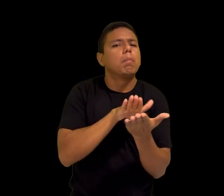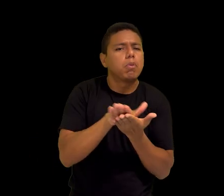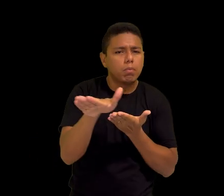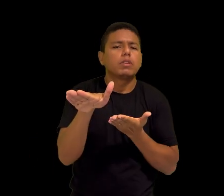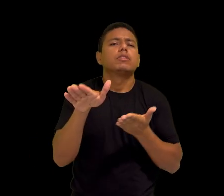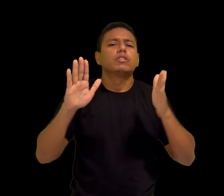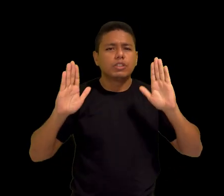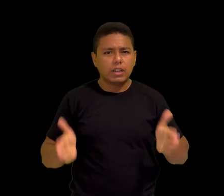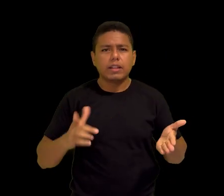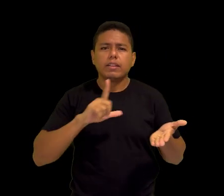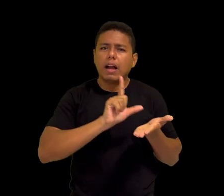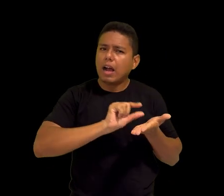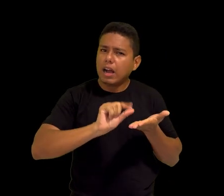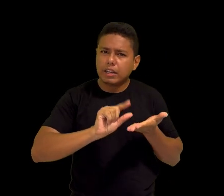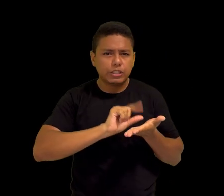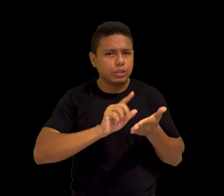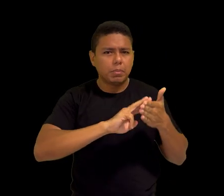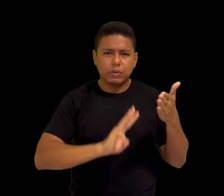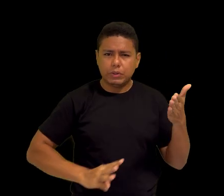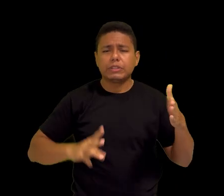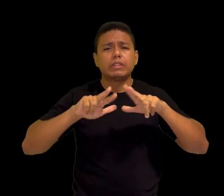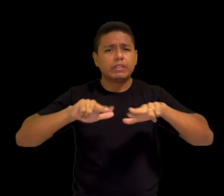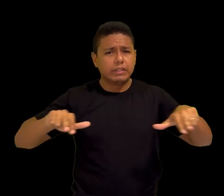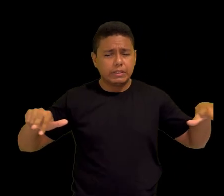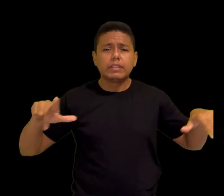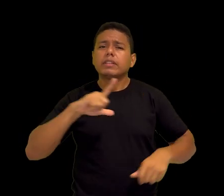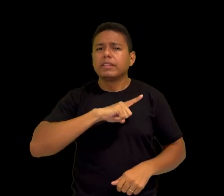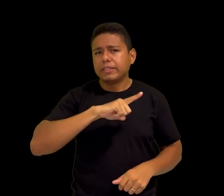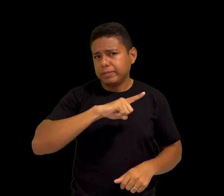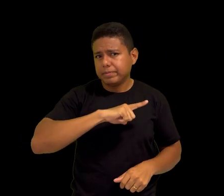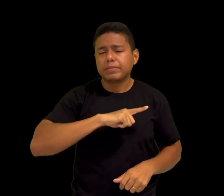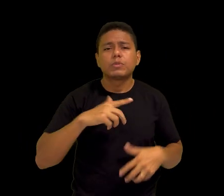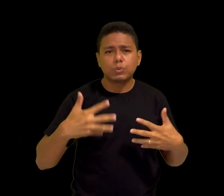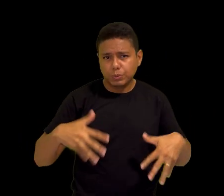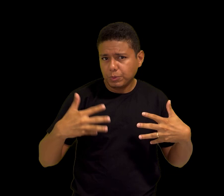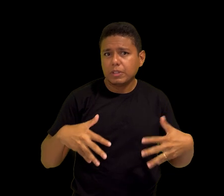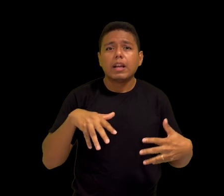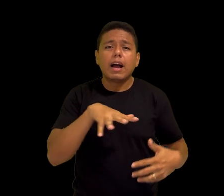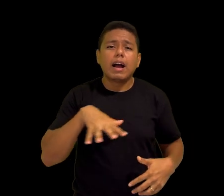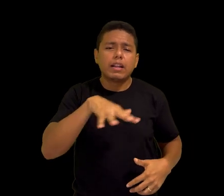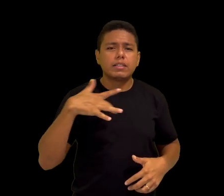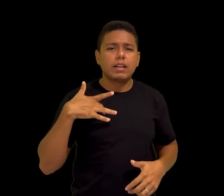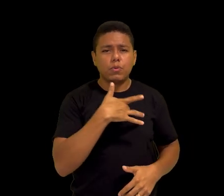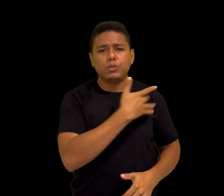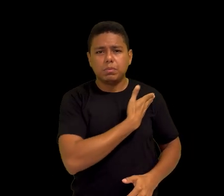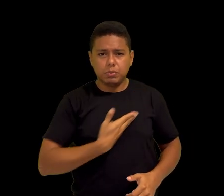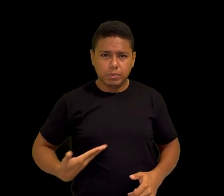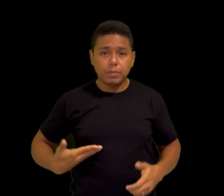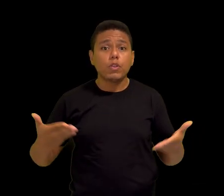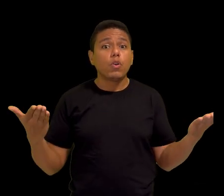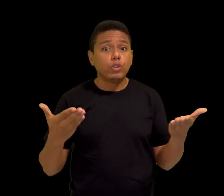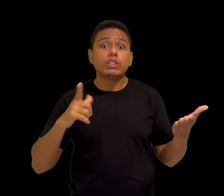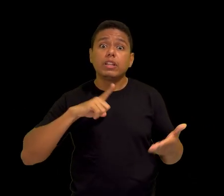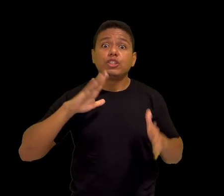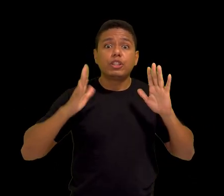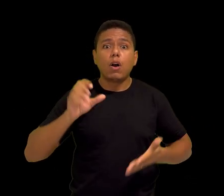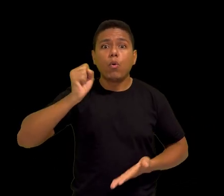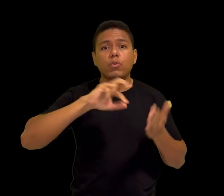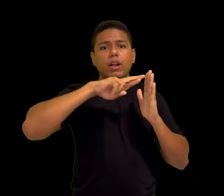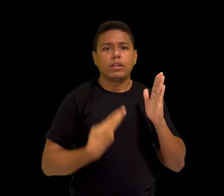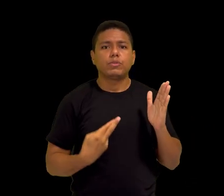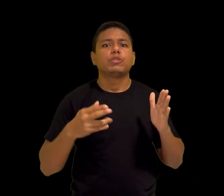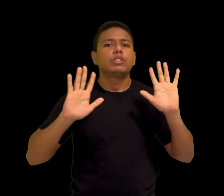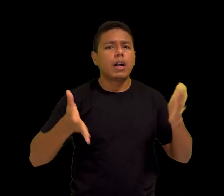né, em diferentes artigos metodológicos, numa seção temática dos cadernos de saúde pública, e nós temos 8 relatórios que